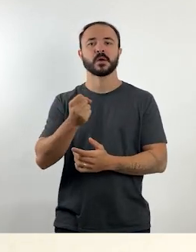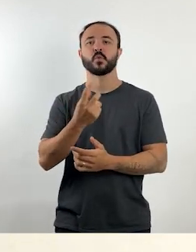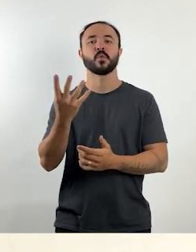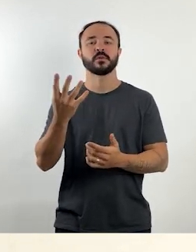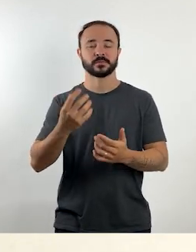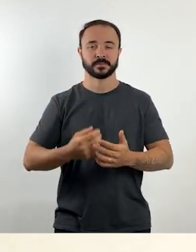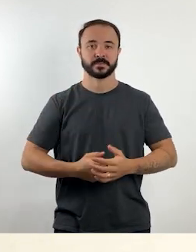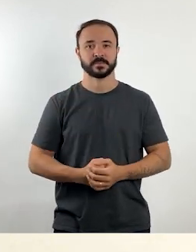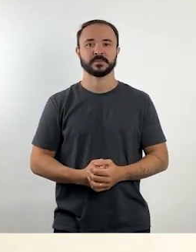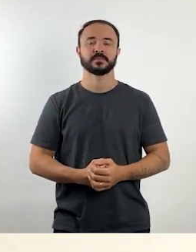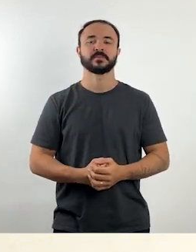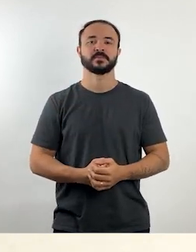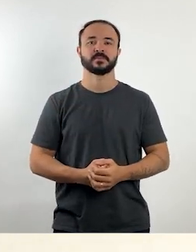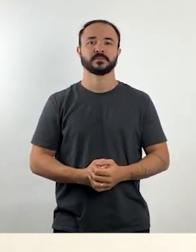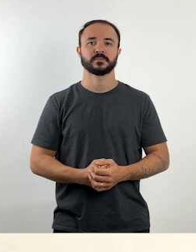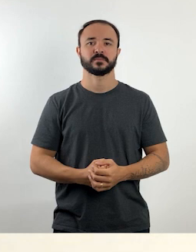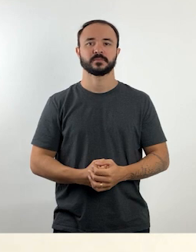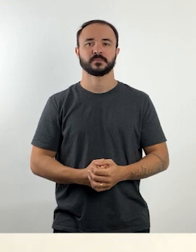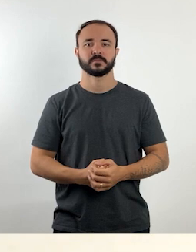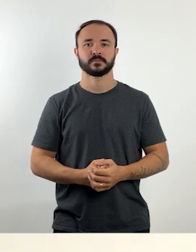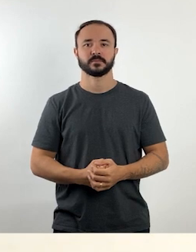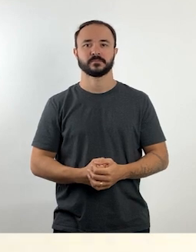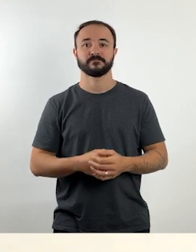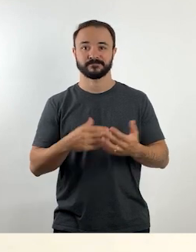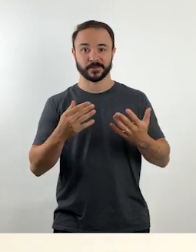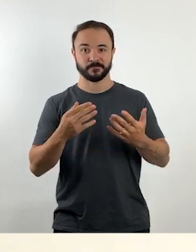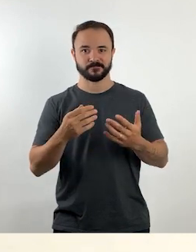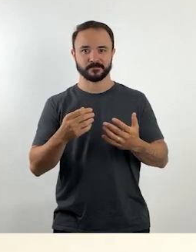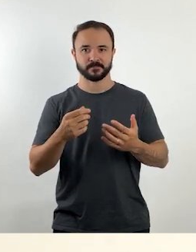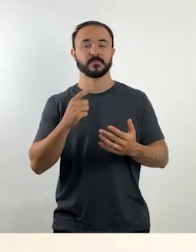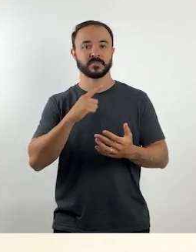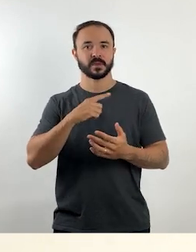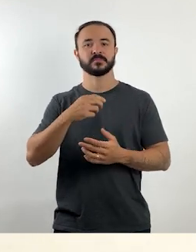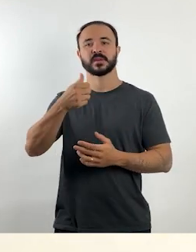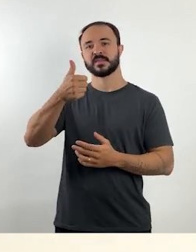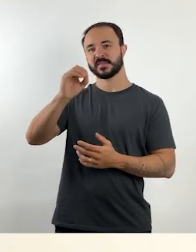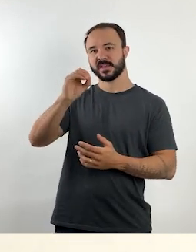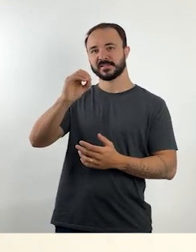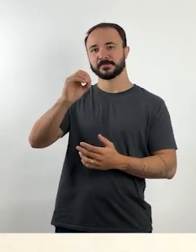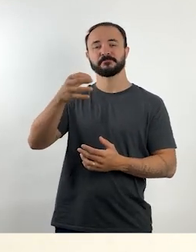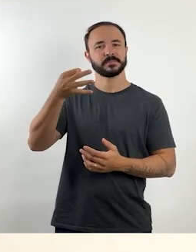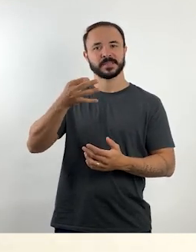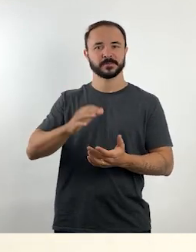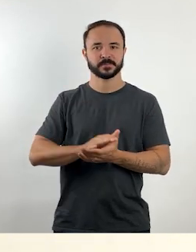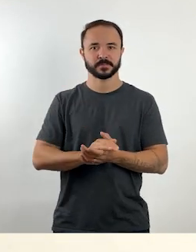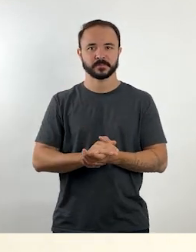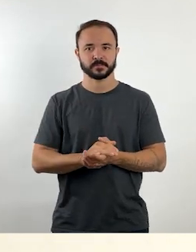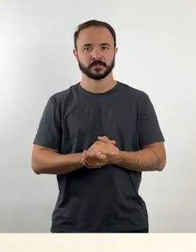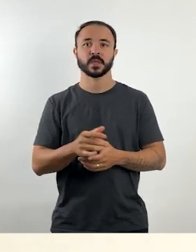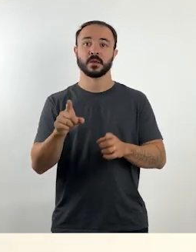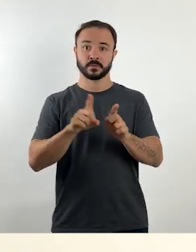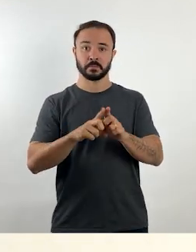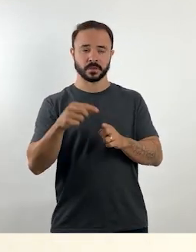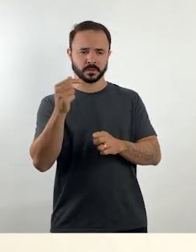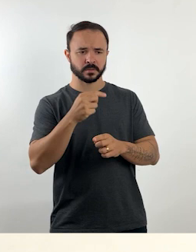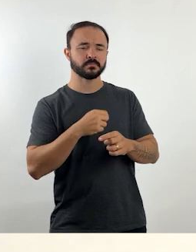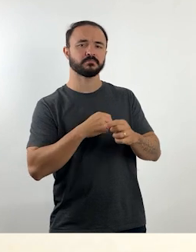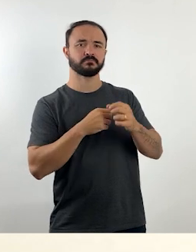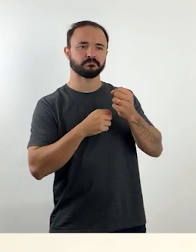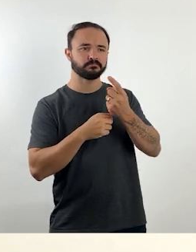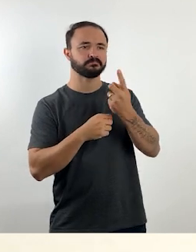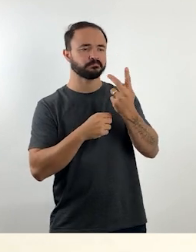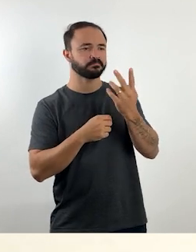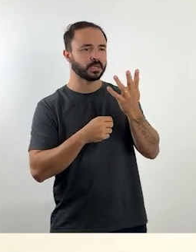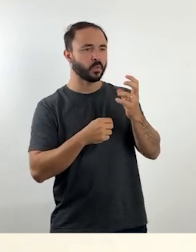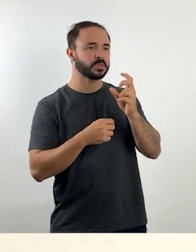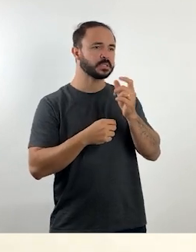4, 5, 6, 7, 8, 9. Vai ficar no 10º furo. E aí eu conto aqui também. Ó. 1, 2, 3, 4,